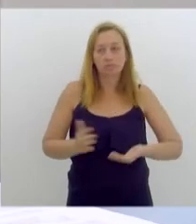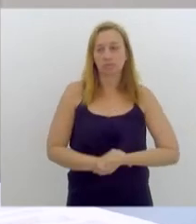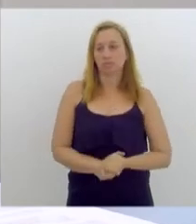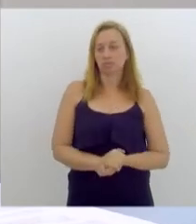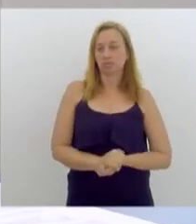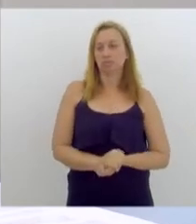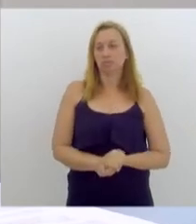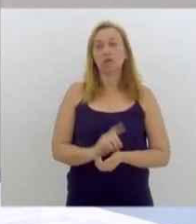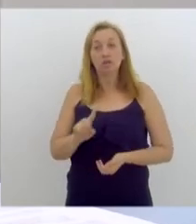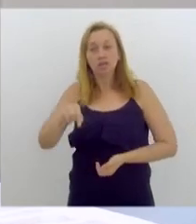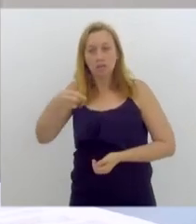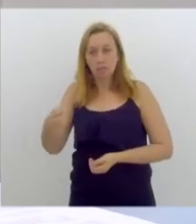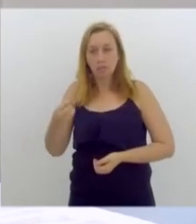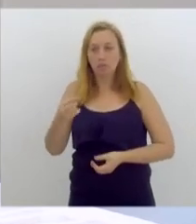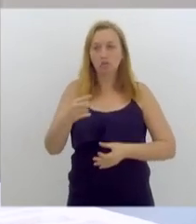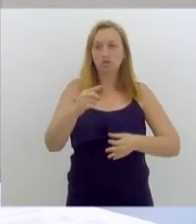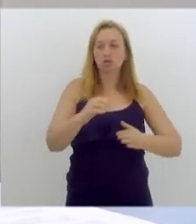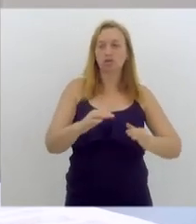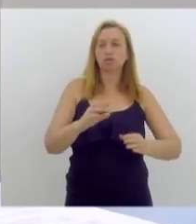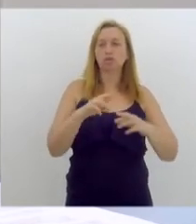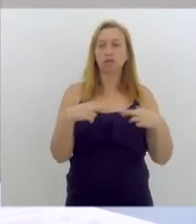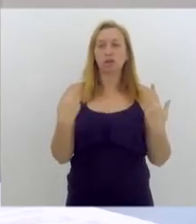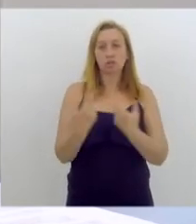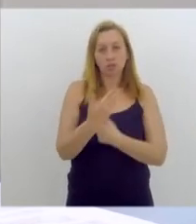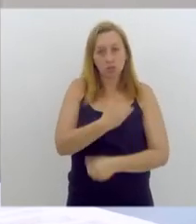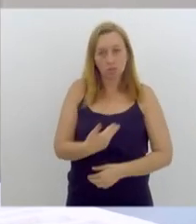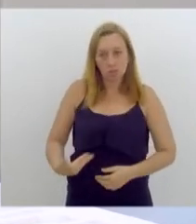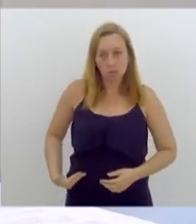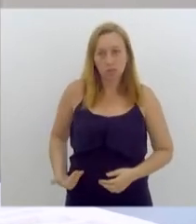depois daquela audiência pública